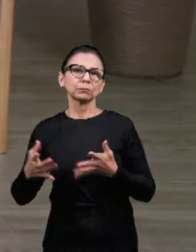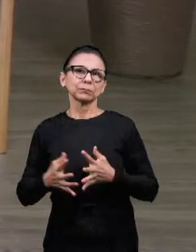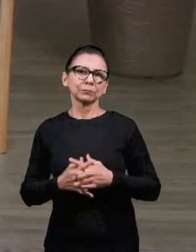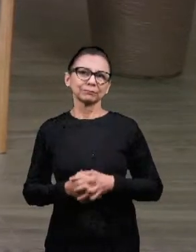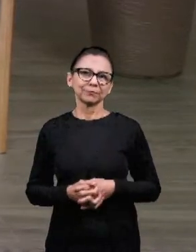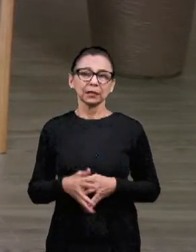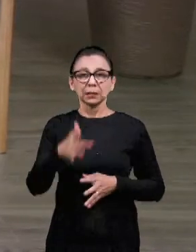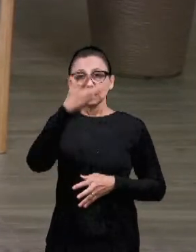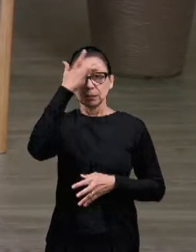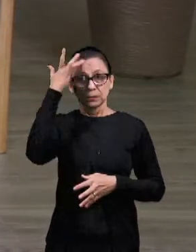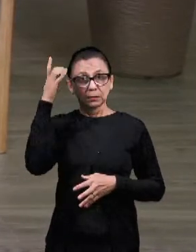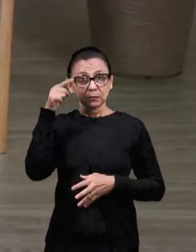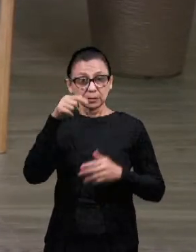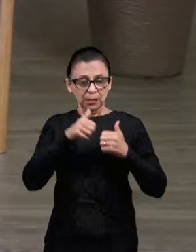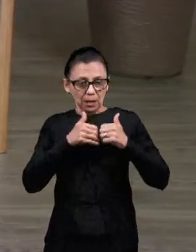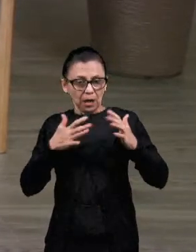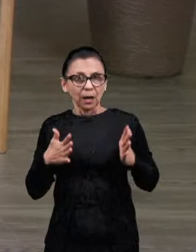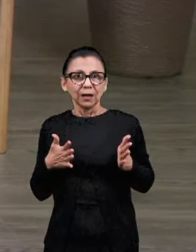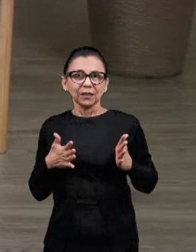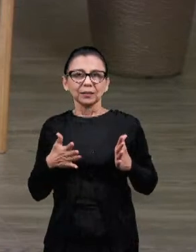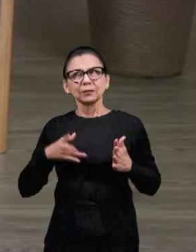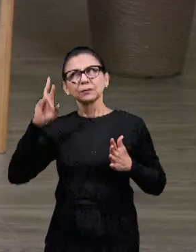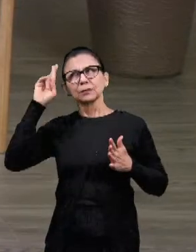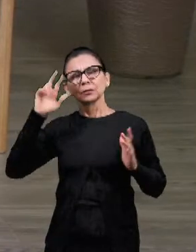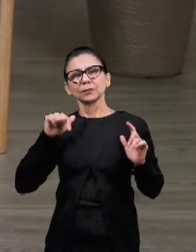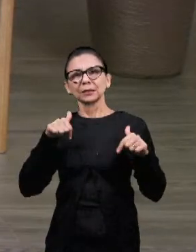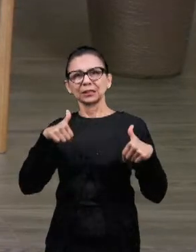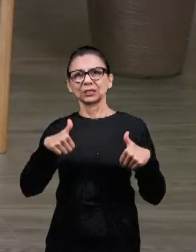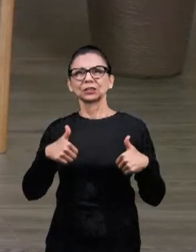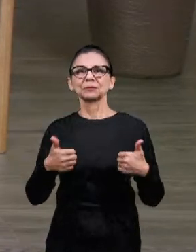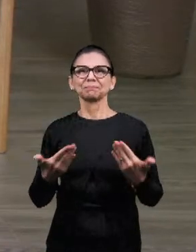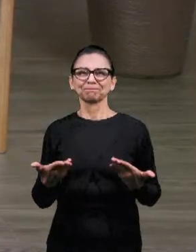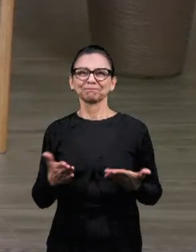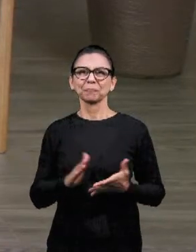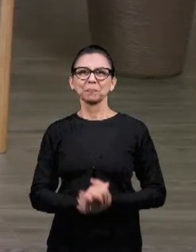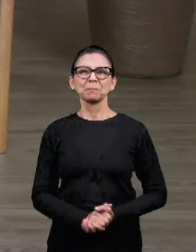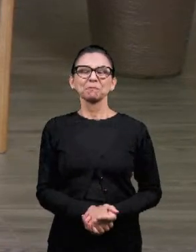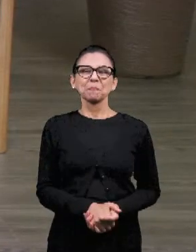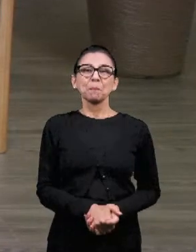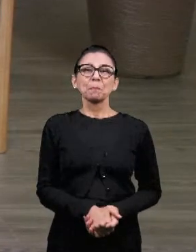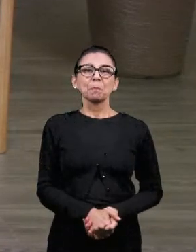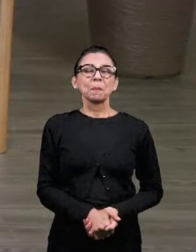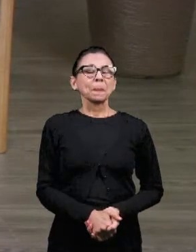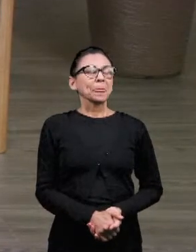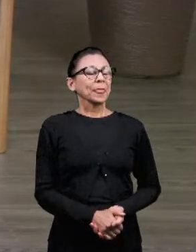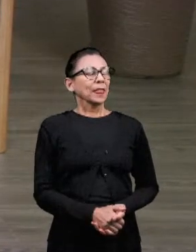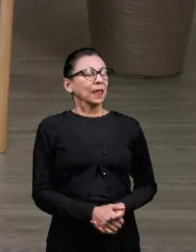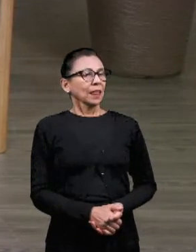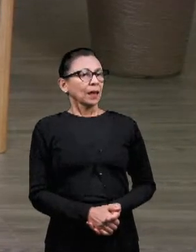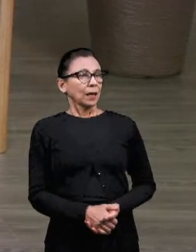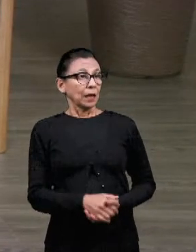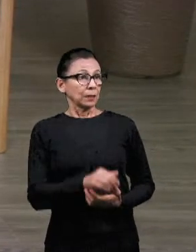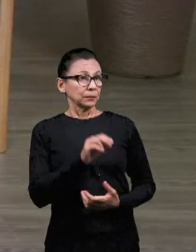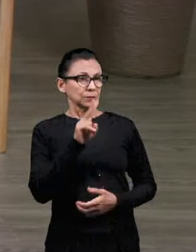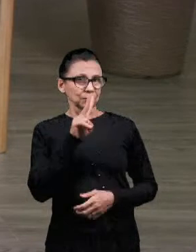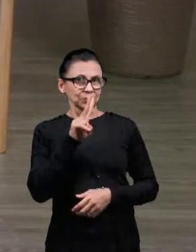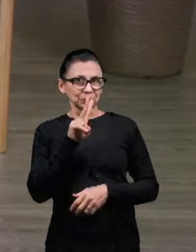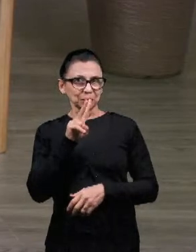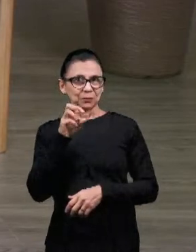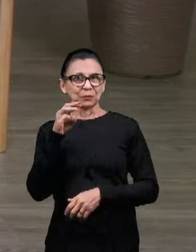Senhor vai fazer a mesma coisa. Amém. É um excelente mesmo testemunho para o jovem. Mas, Pita, ainda temos 2 minutos